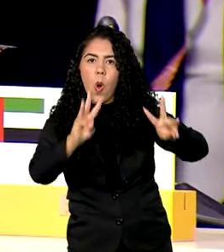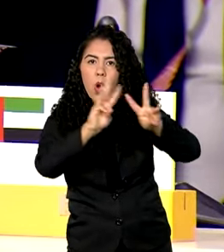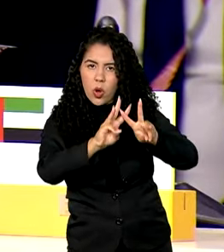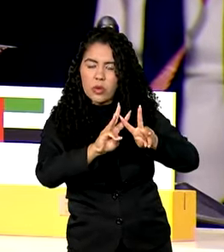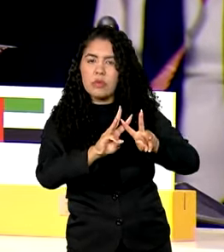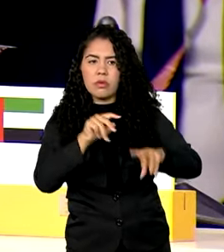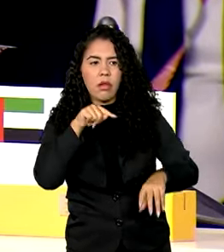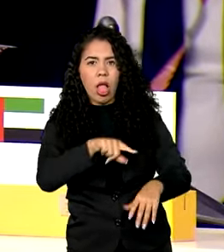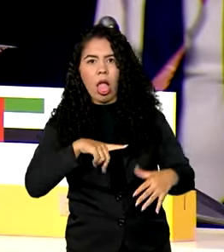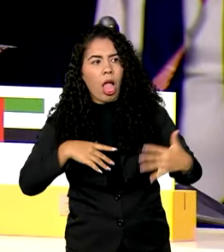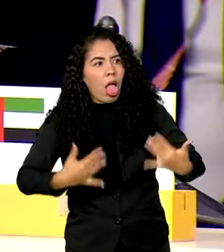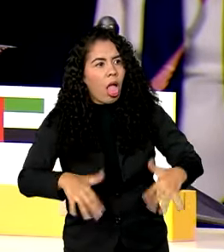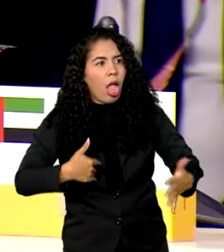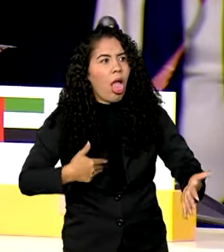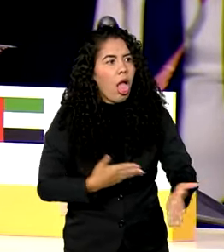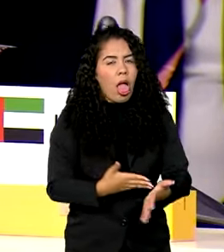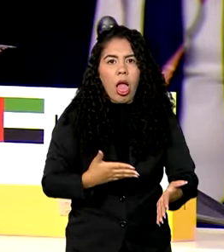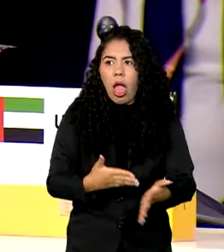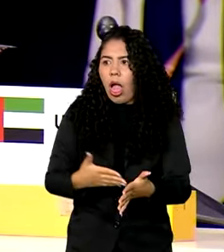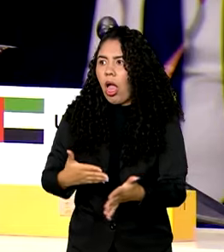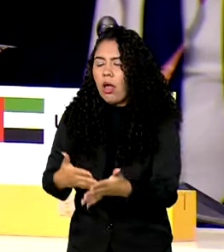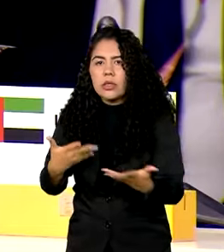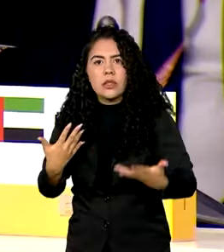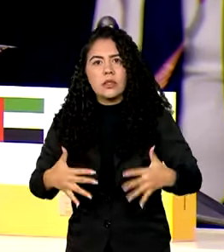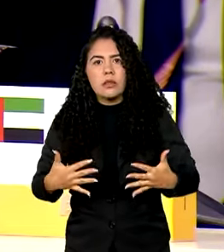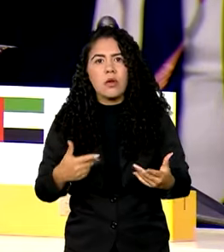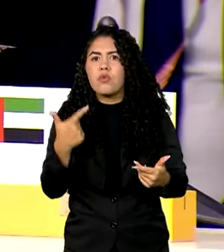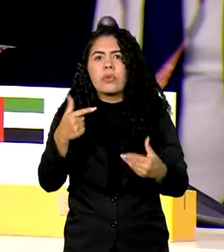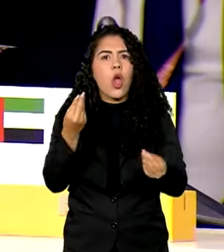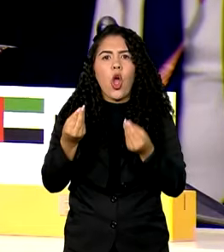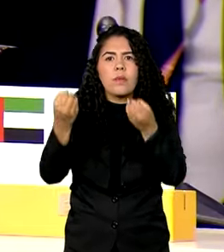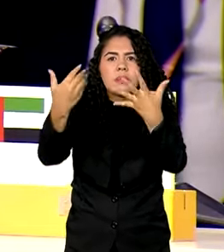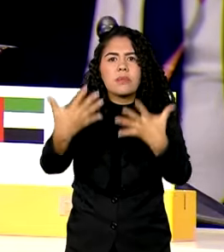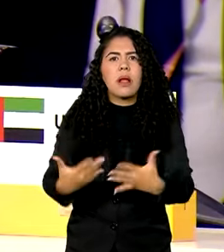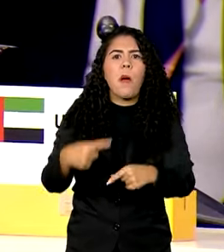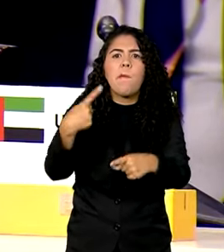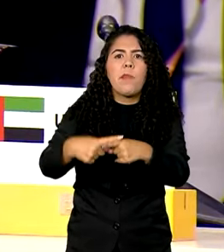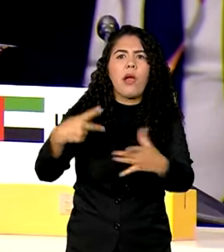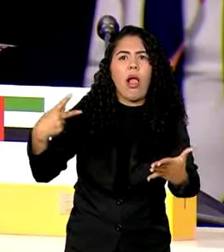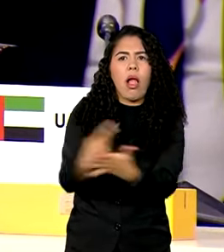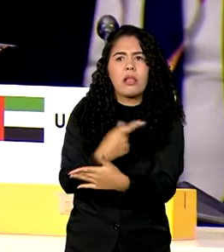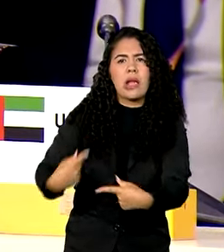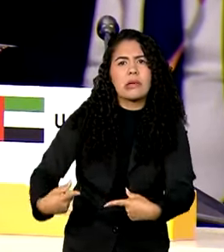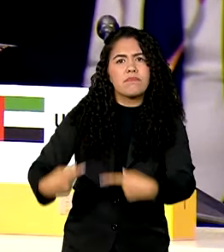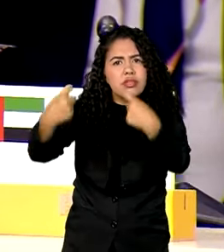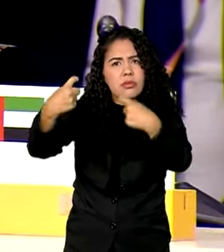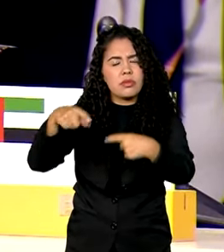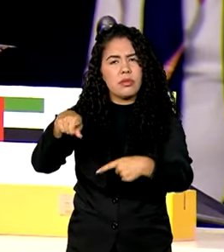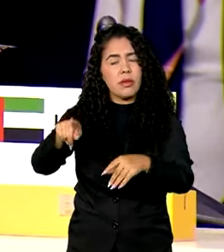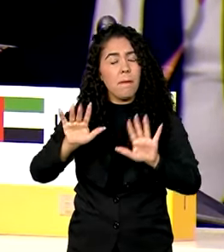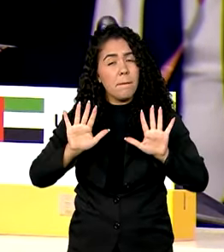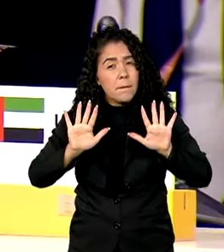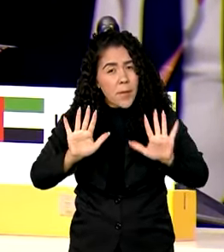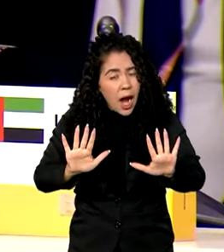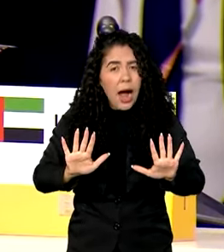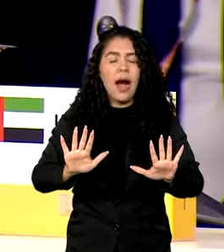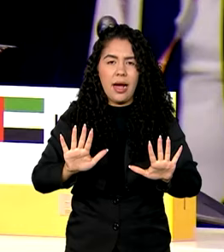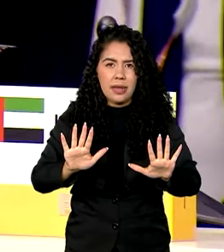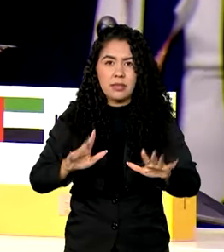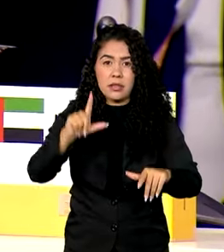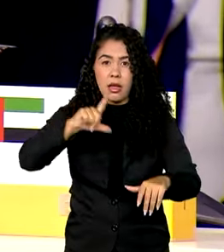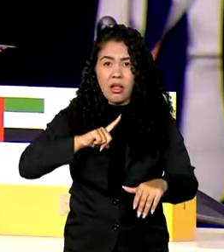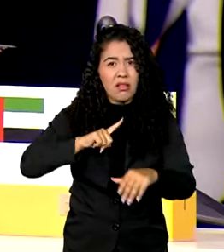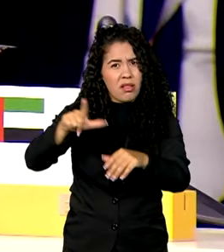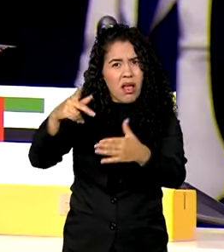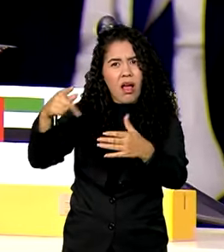atadas. Não há justificativa para atos terroristas como os praticados pelo Hamas. Mas a reação desproporcional